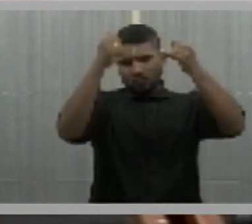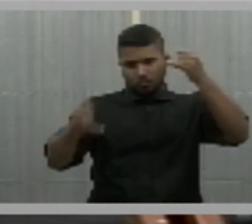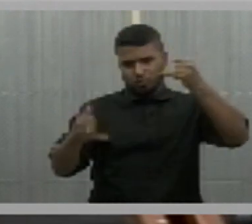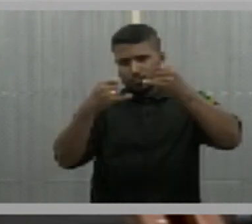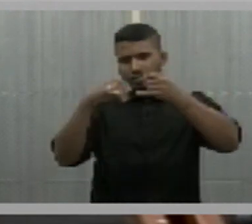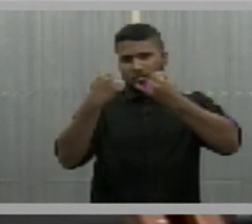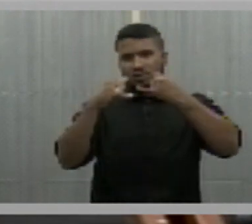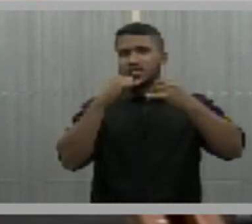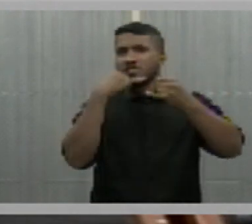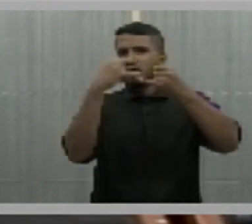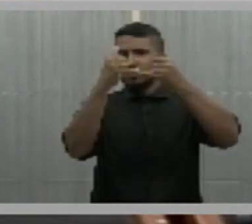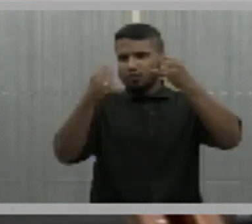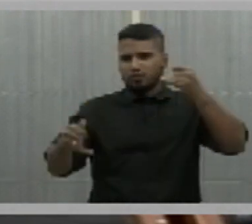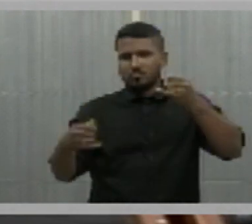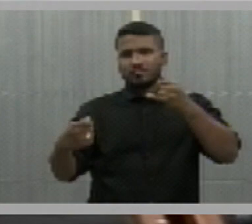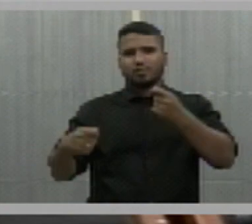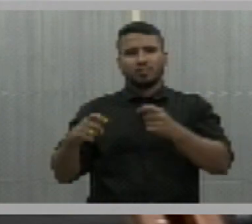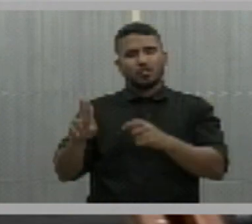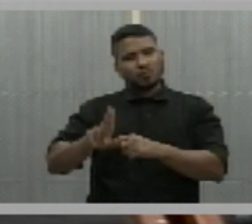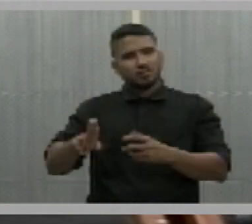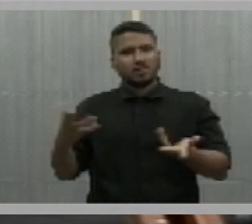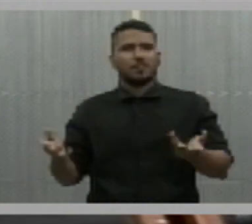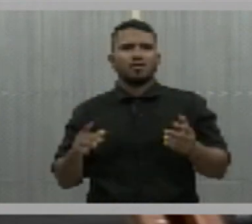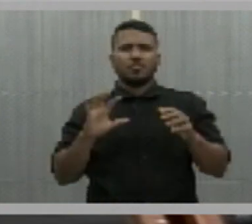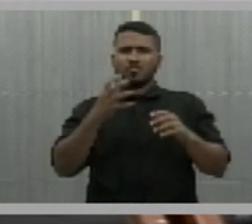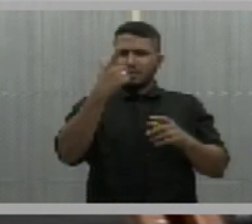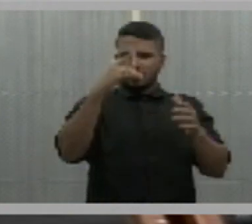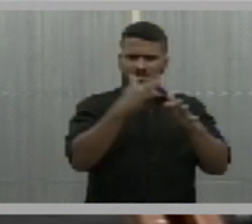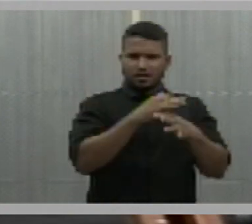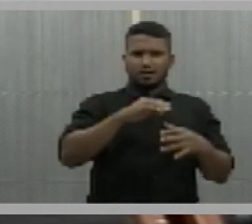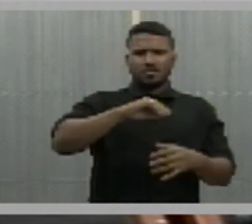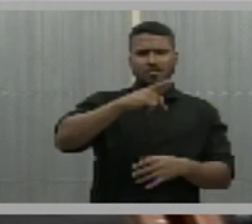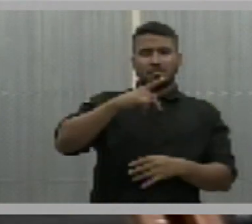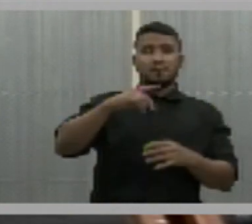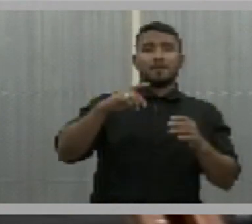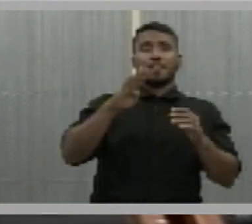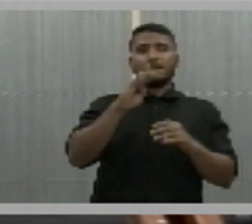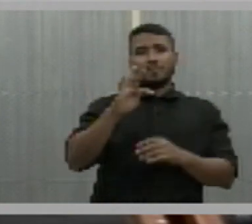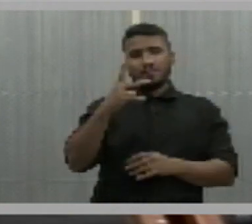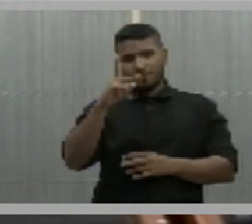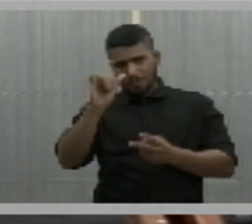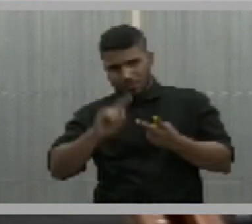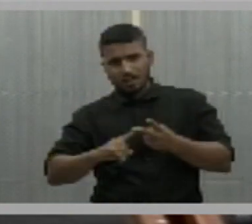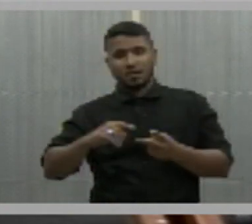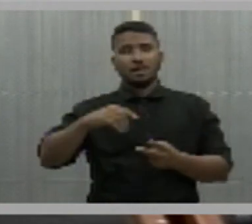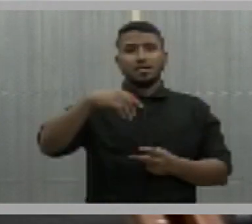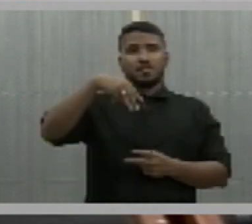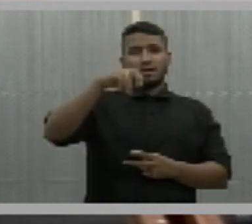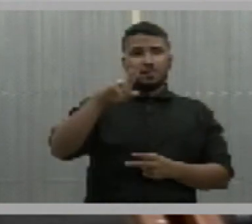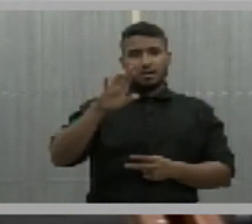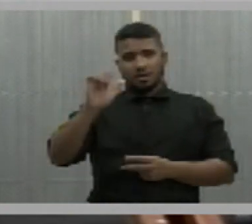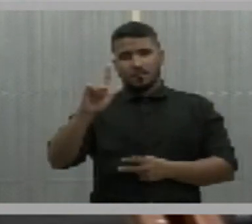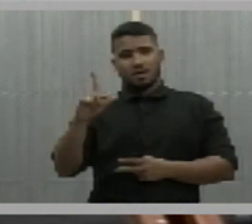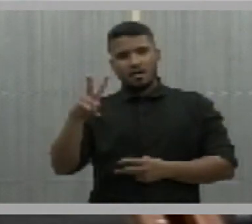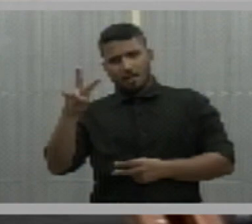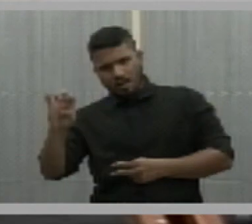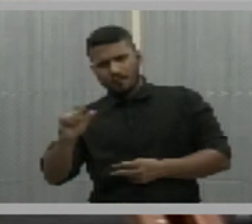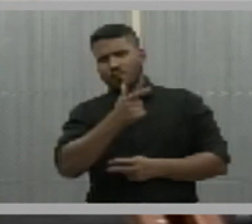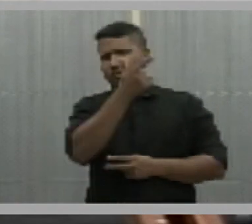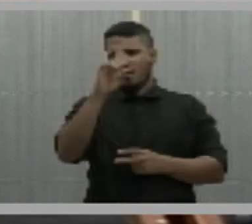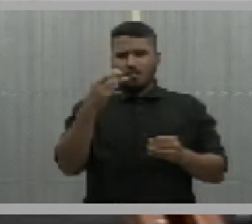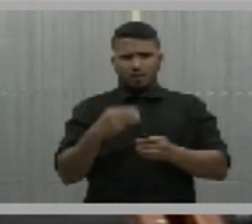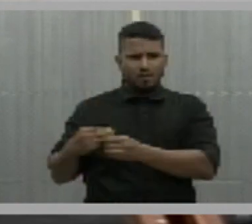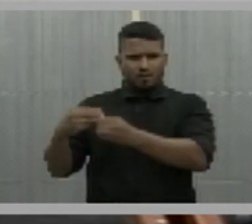a ligação. Isso acontece em Pajeú, Batalha, Miguel Alves e diversos